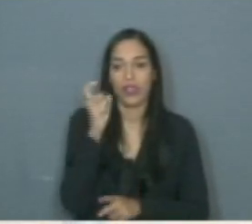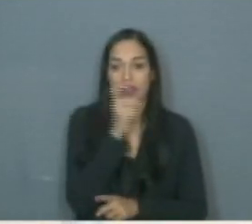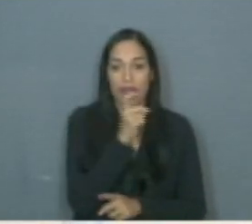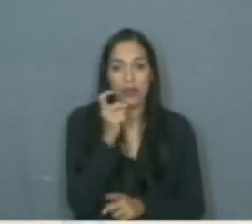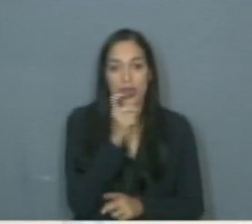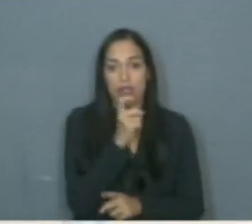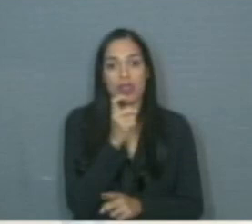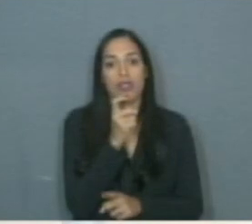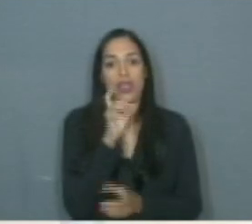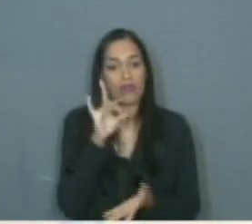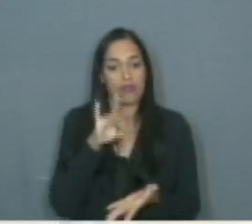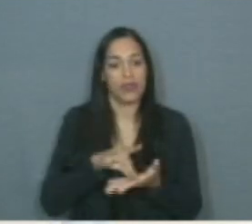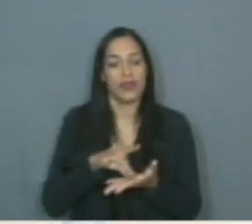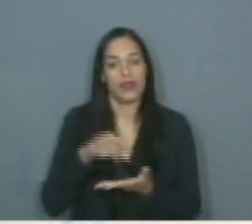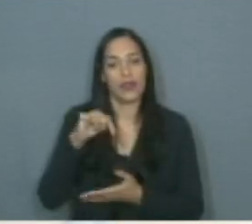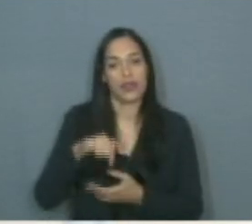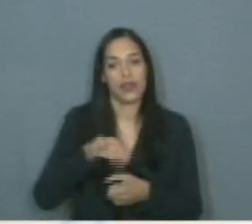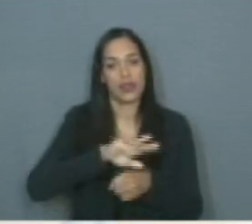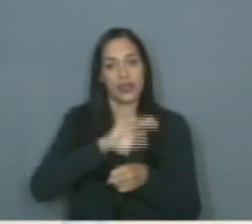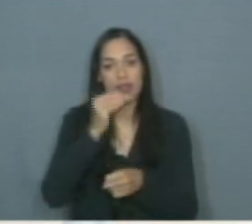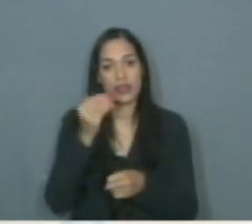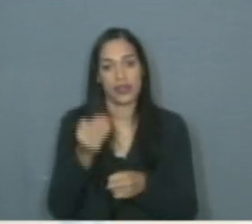se concretize nessa casa.